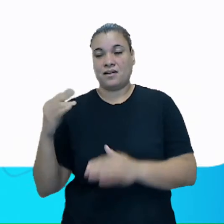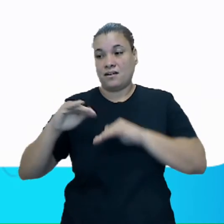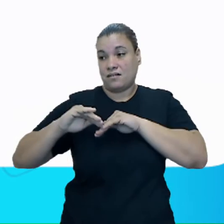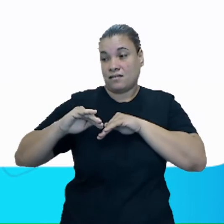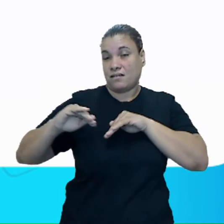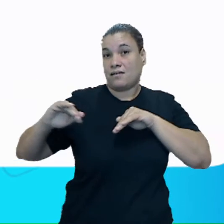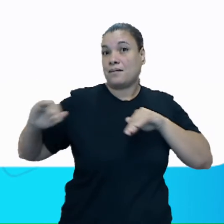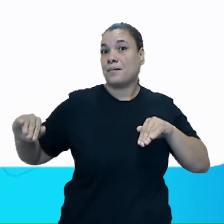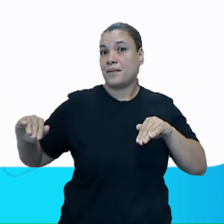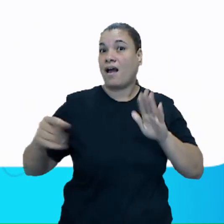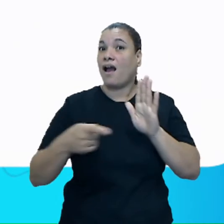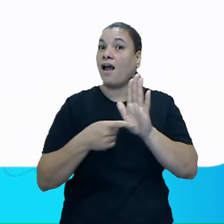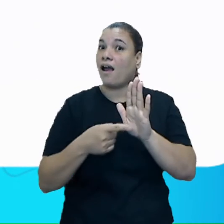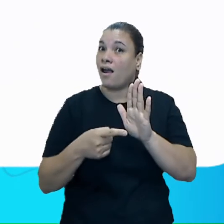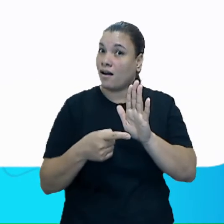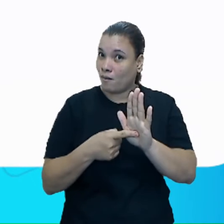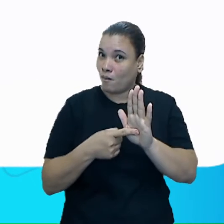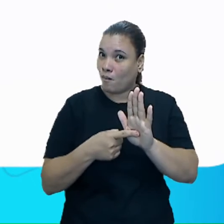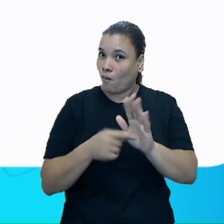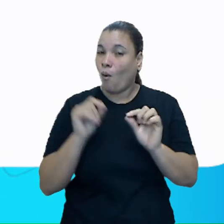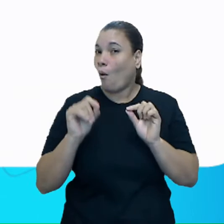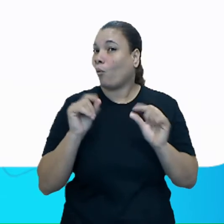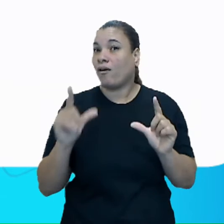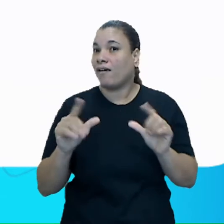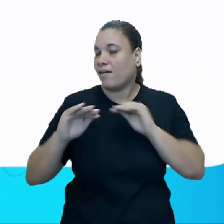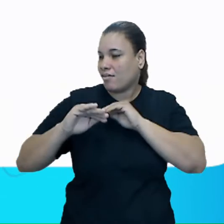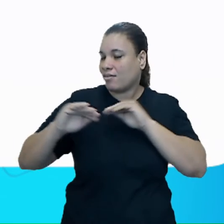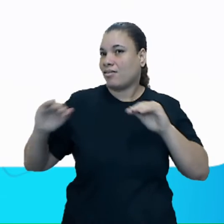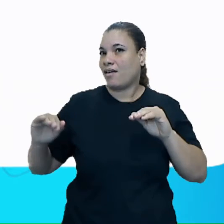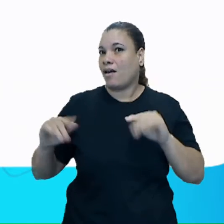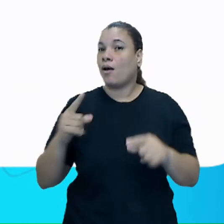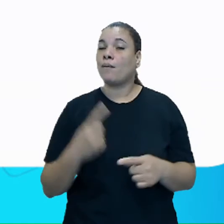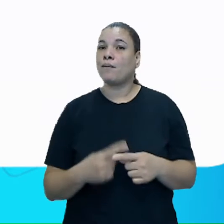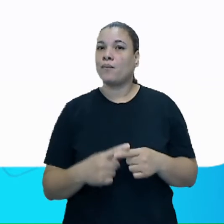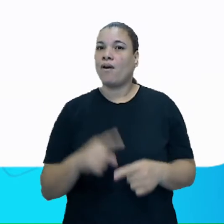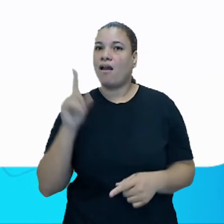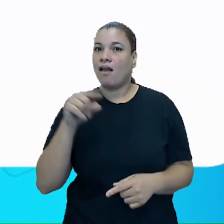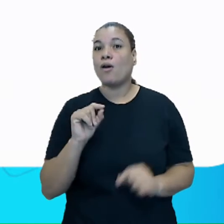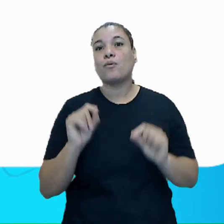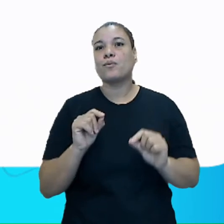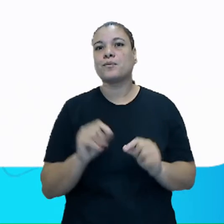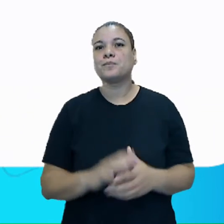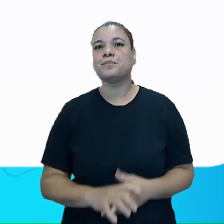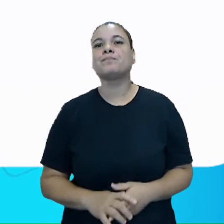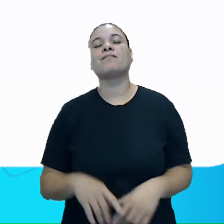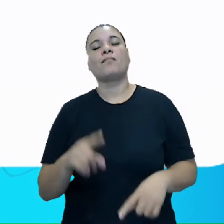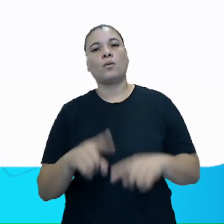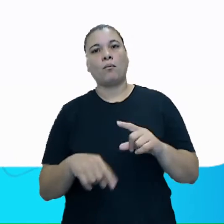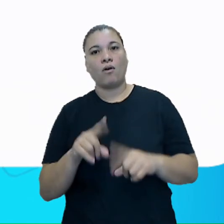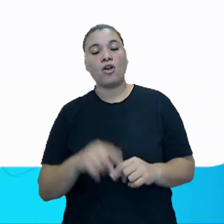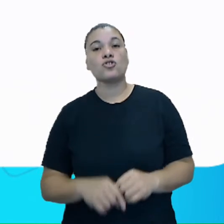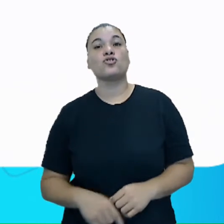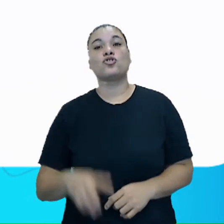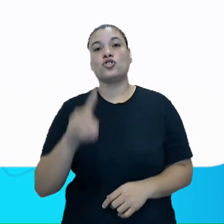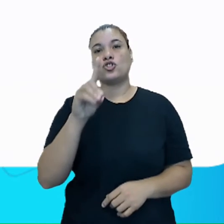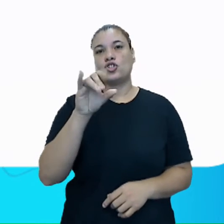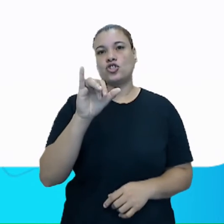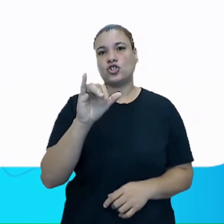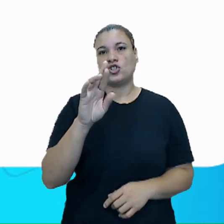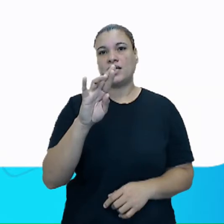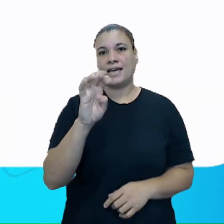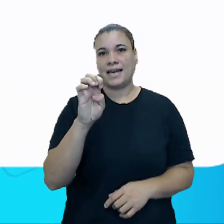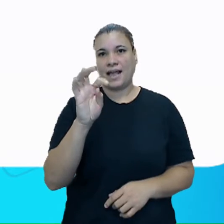é direto. Não existe nada, é um objeto direto. Verbo transitivo